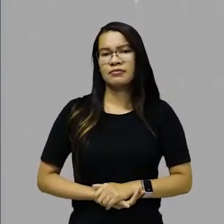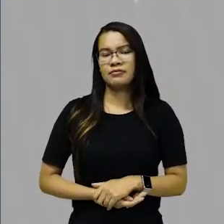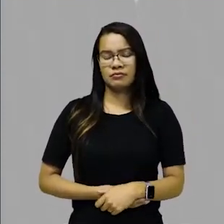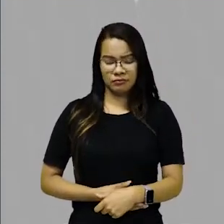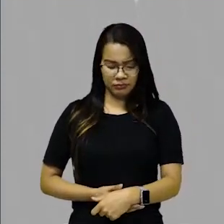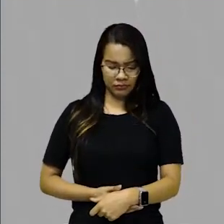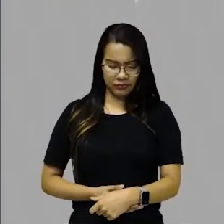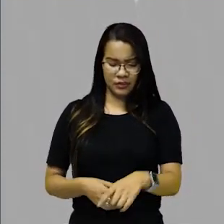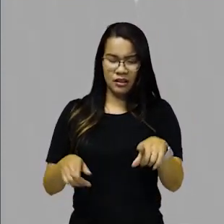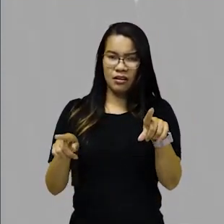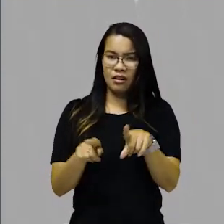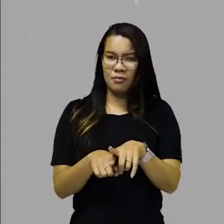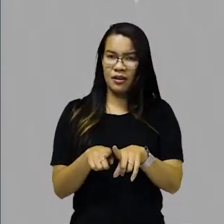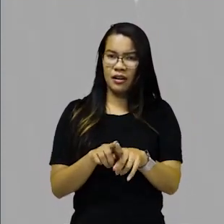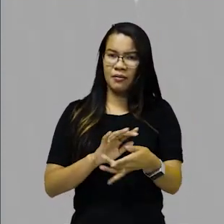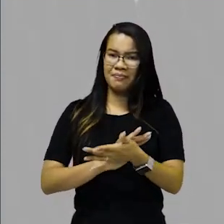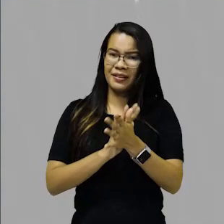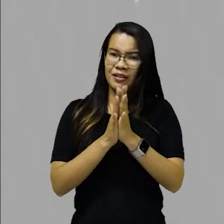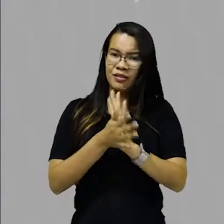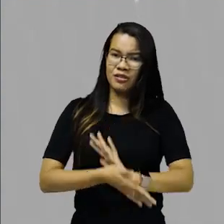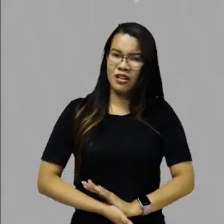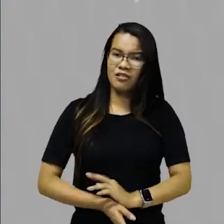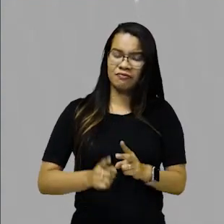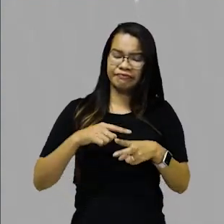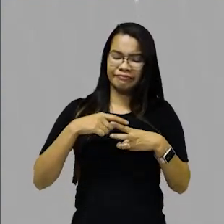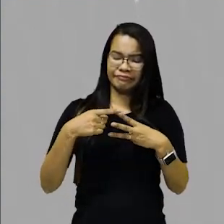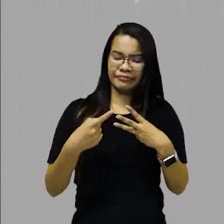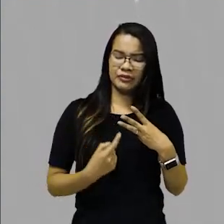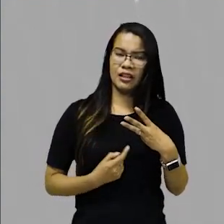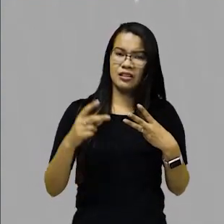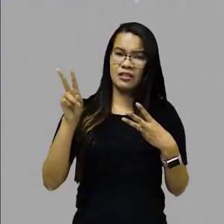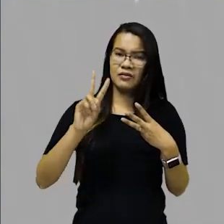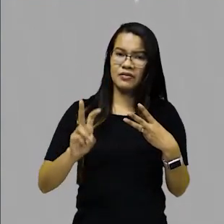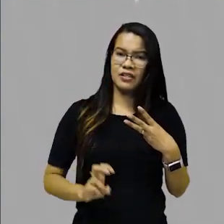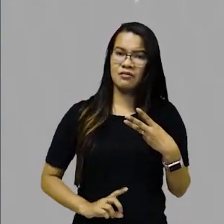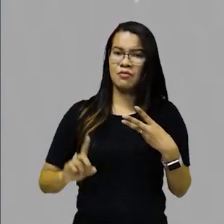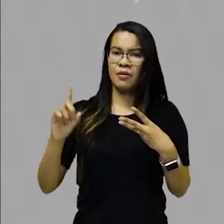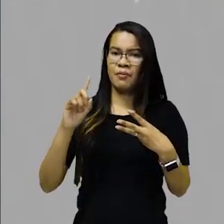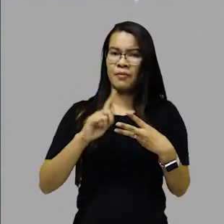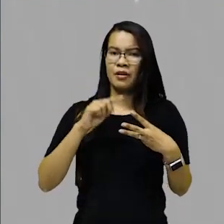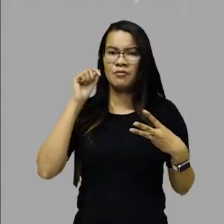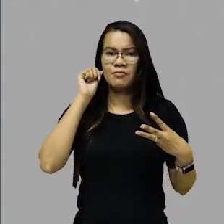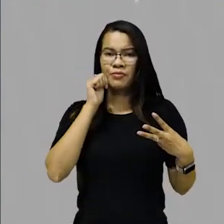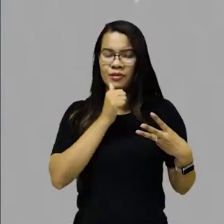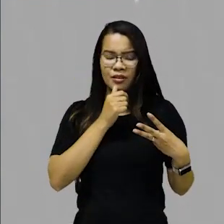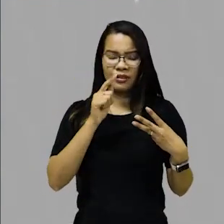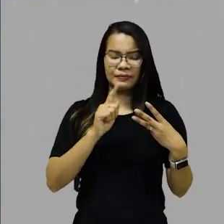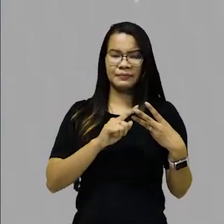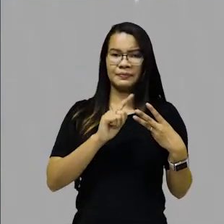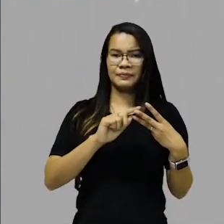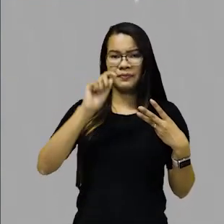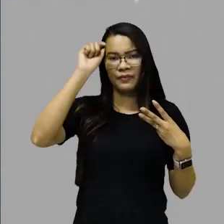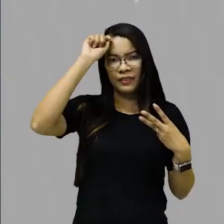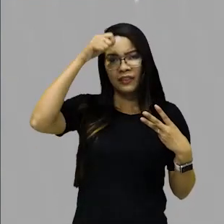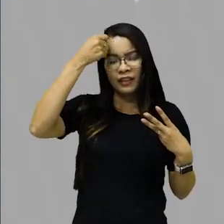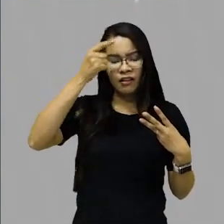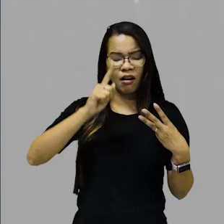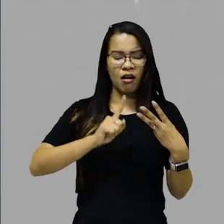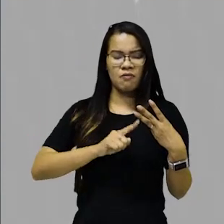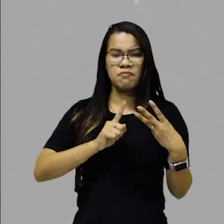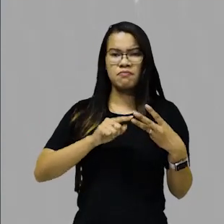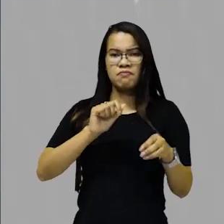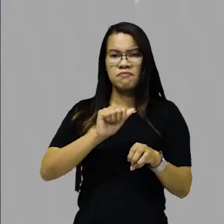Ela sofre o preconceito triplo aí, por ser mulher, negra e pobre. E pode sofrer até um